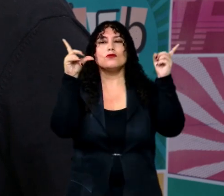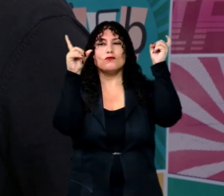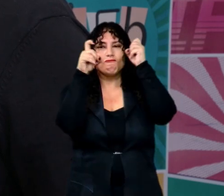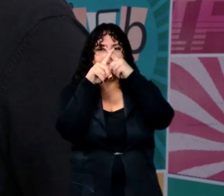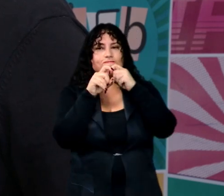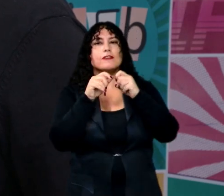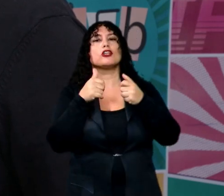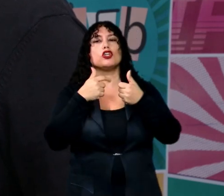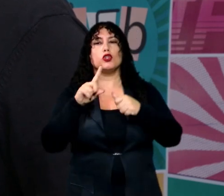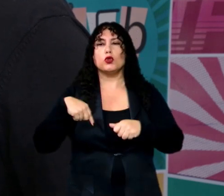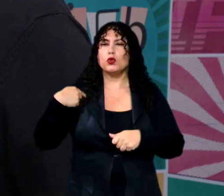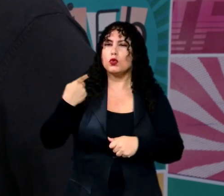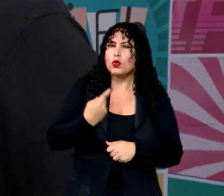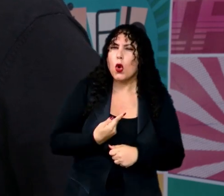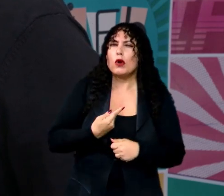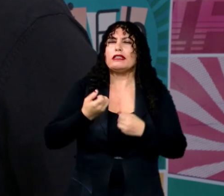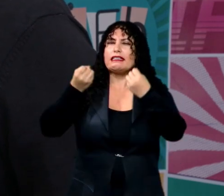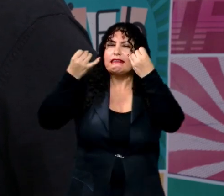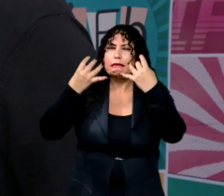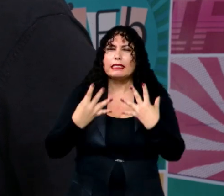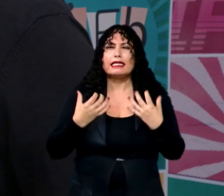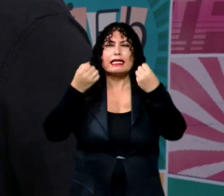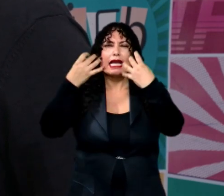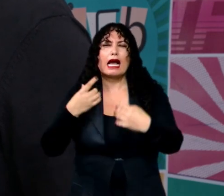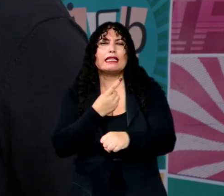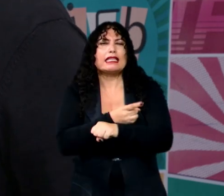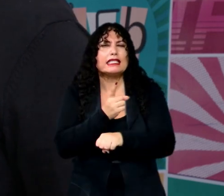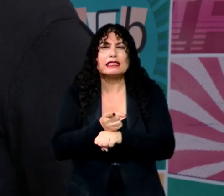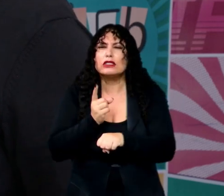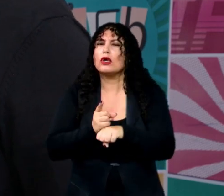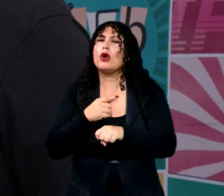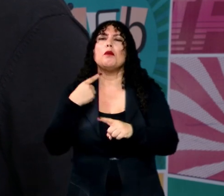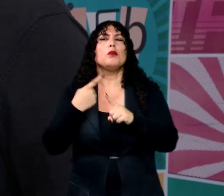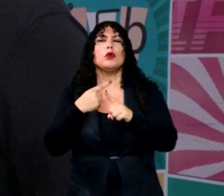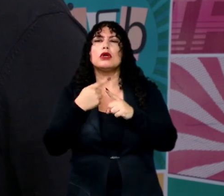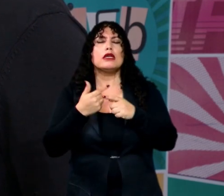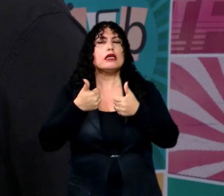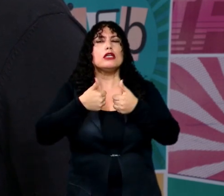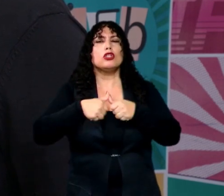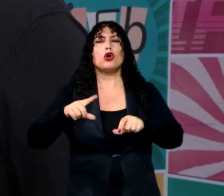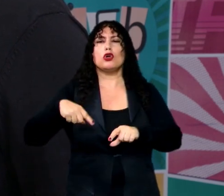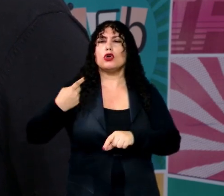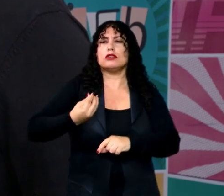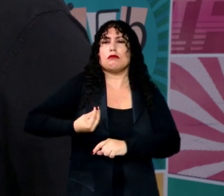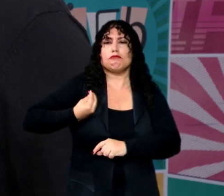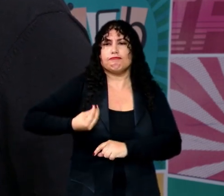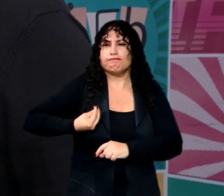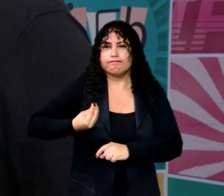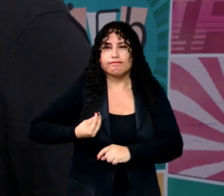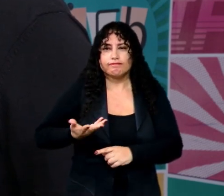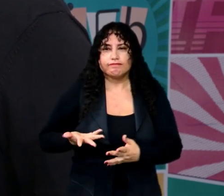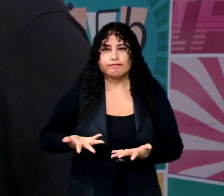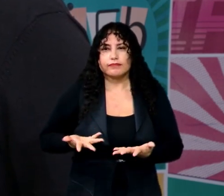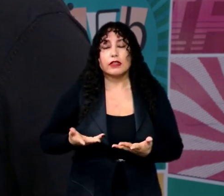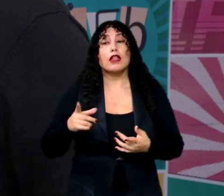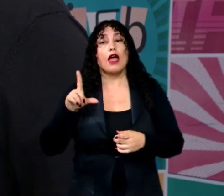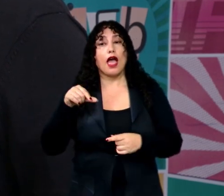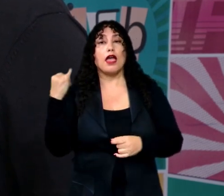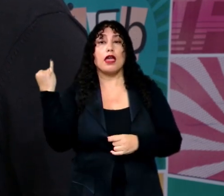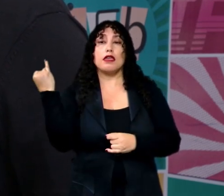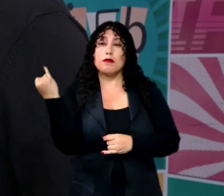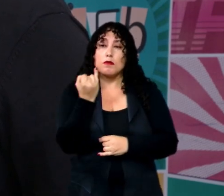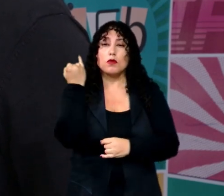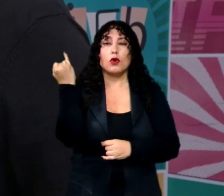gente tem que ficar justificando o tempo todo por que a gente está ali. Entendeu? Entendi. Então, isso é importante a